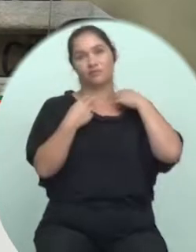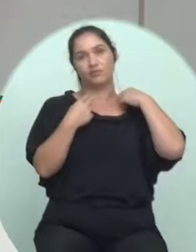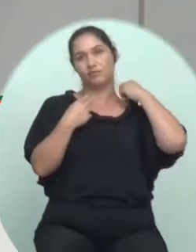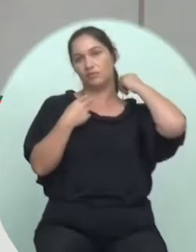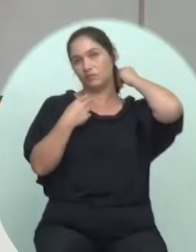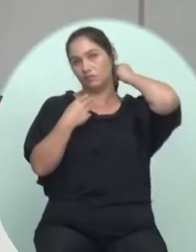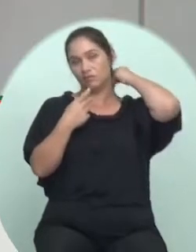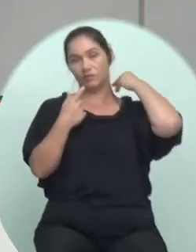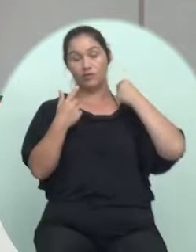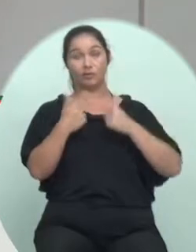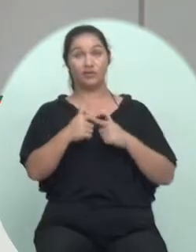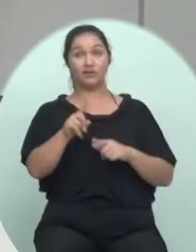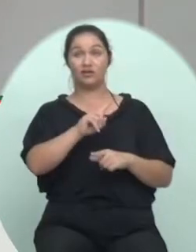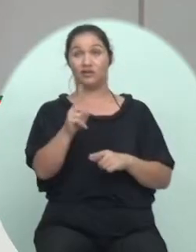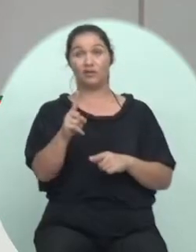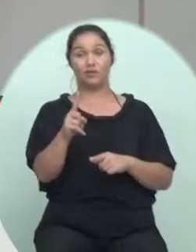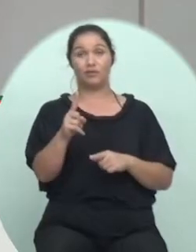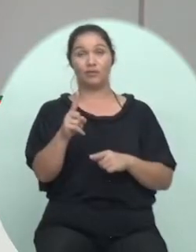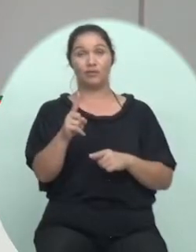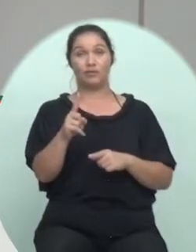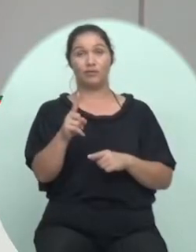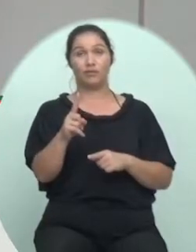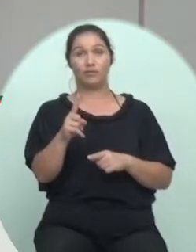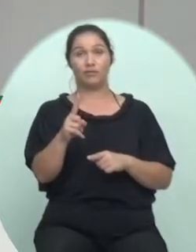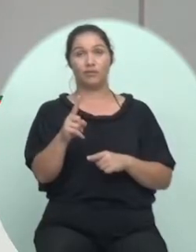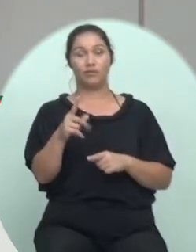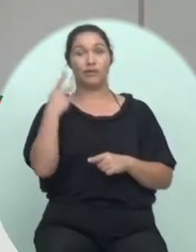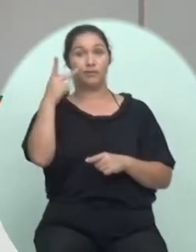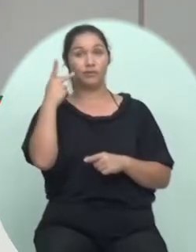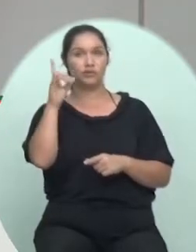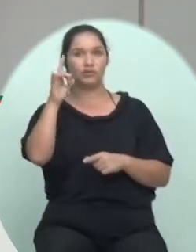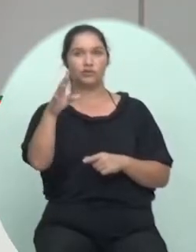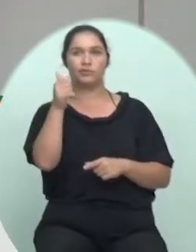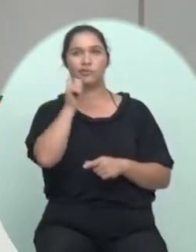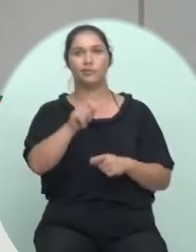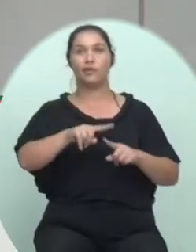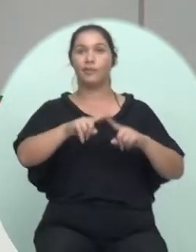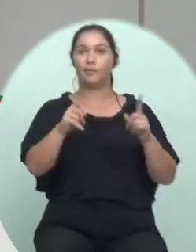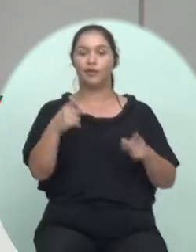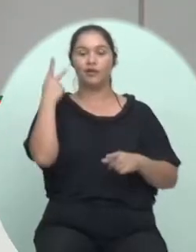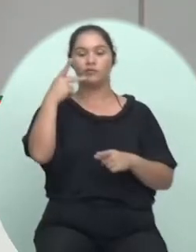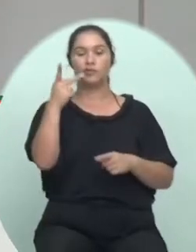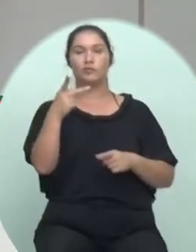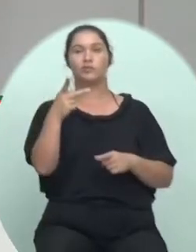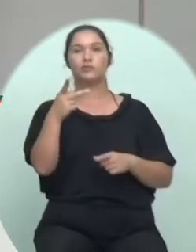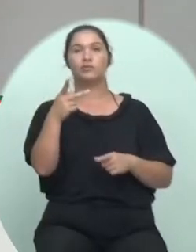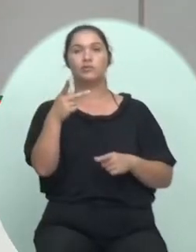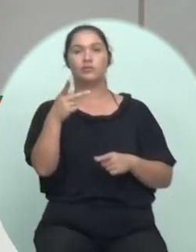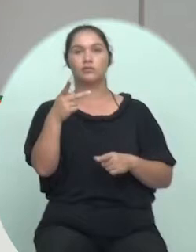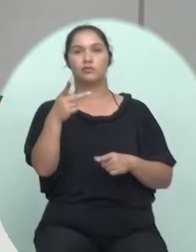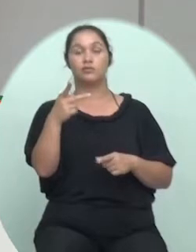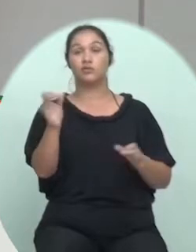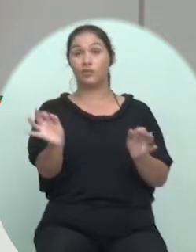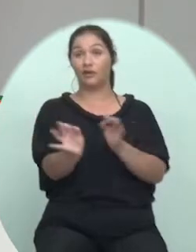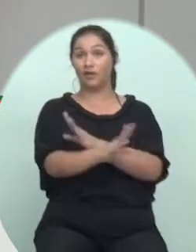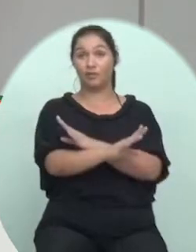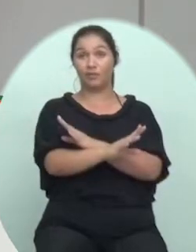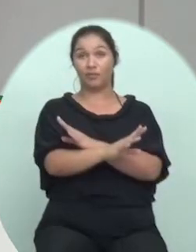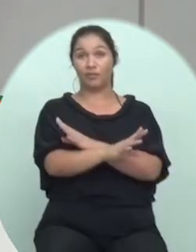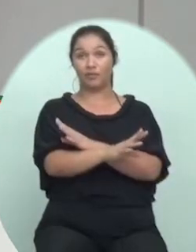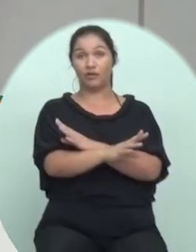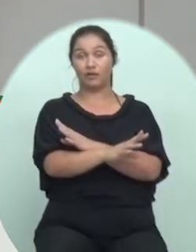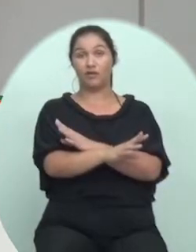para as mulheres, é uma política de desigualdade, né? Nós temos uma sociedade muito desigual ainda, então nós precisamos sim